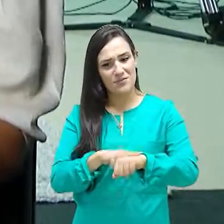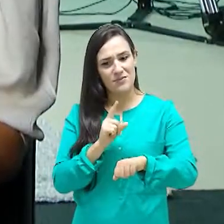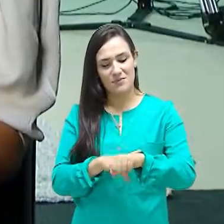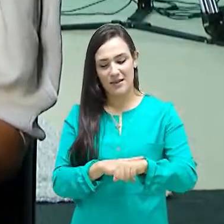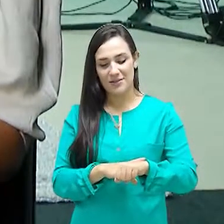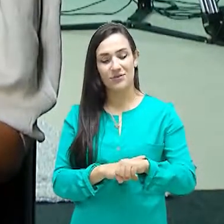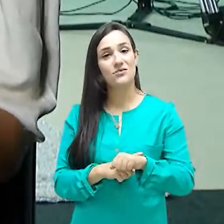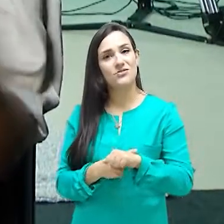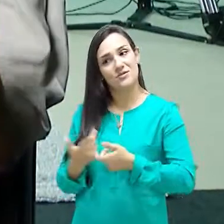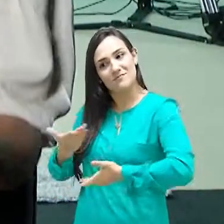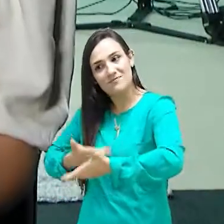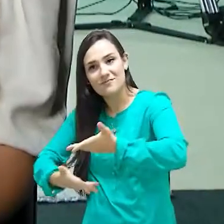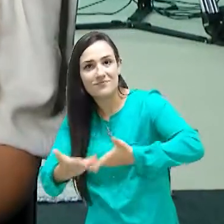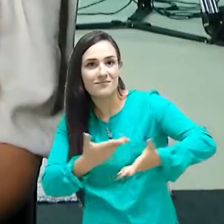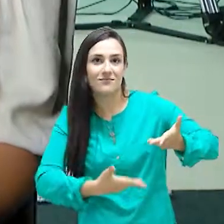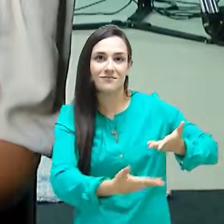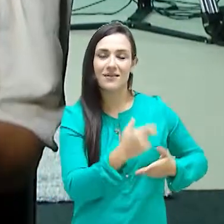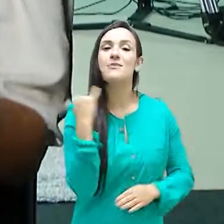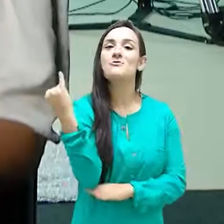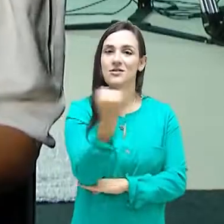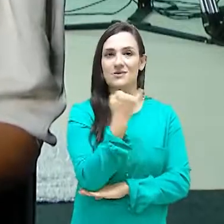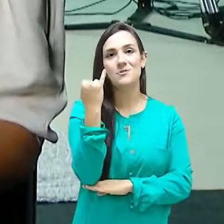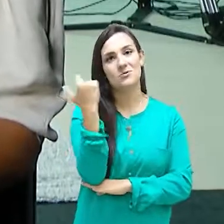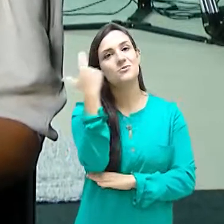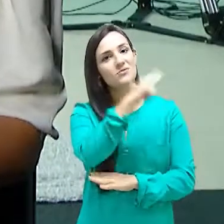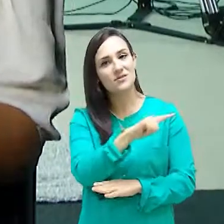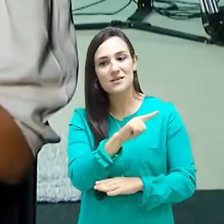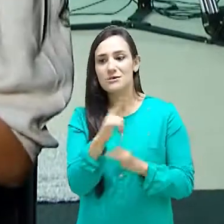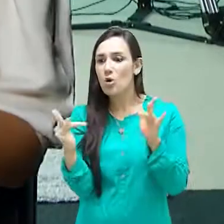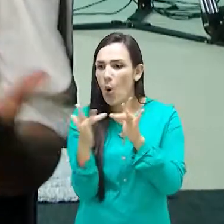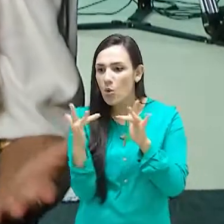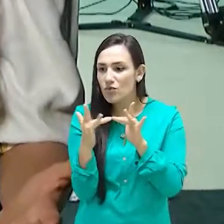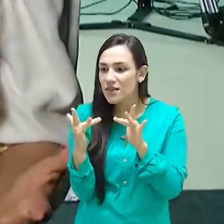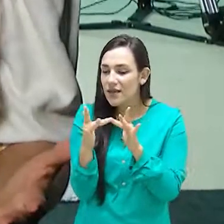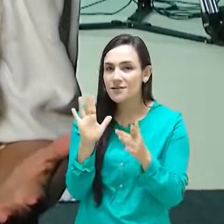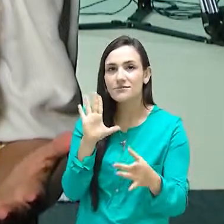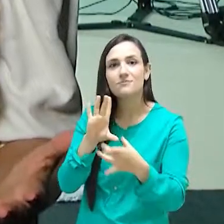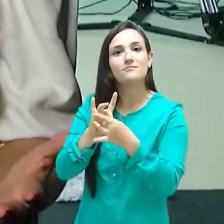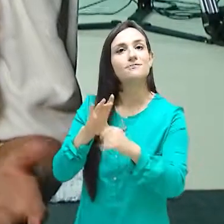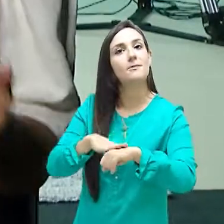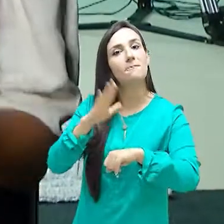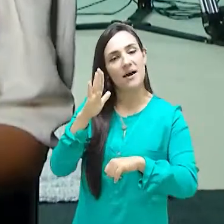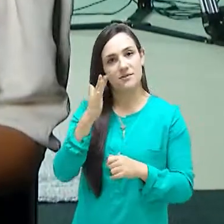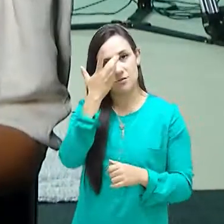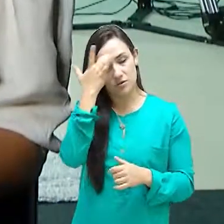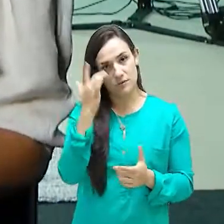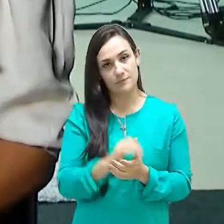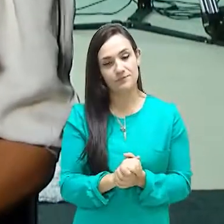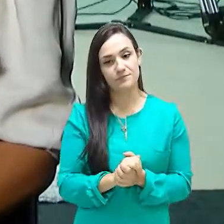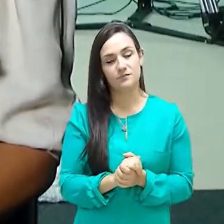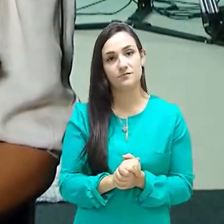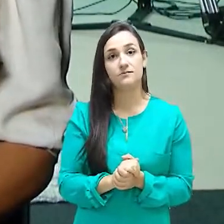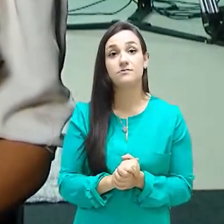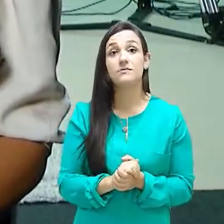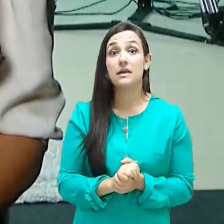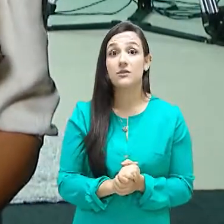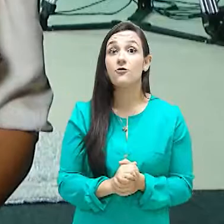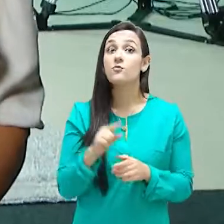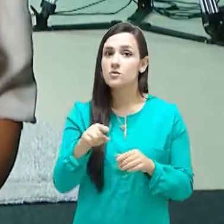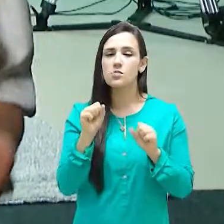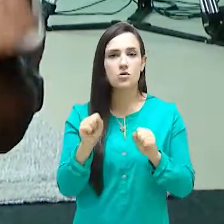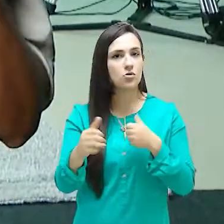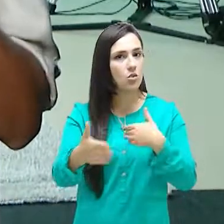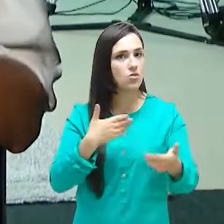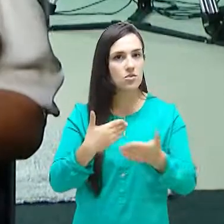e interativo. E lembrando que esse canal está aberto a toda a população de Mato Grosso do Sul. É importante a participação de vocês,